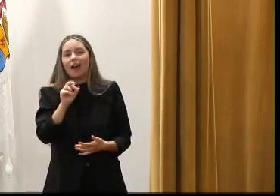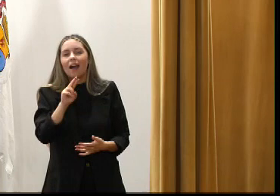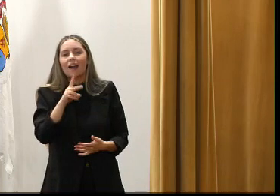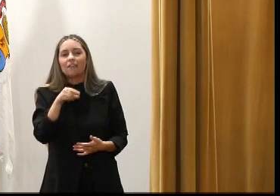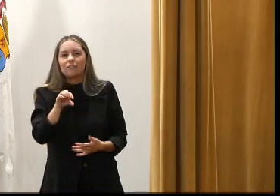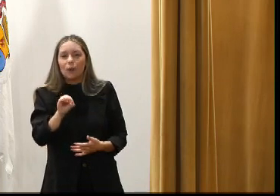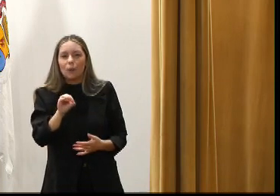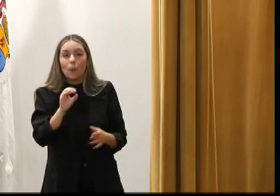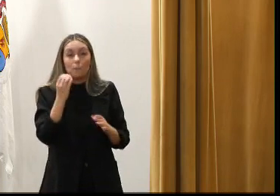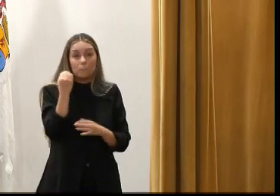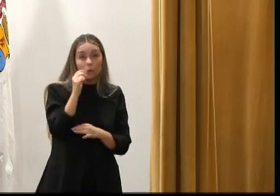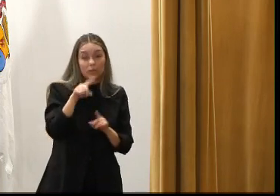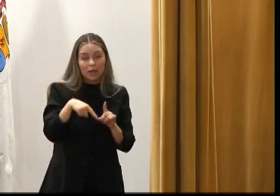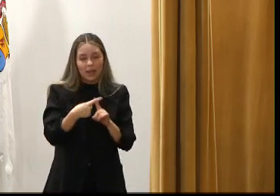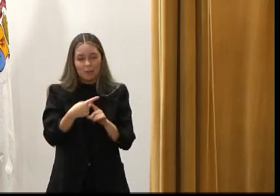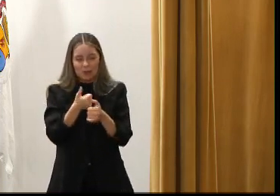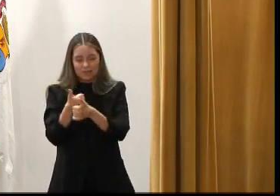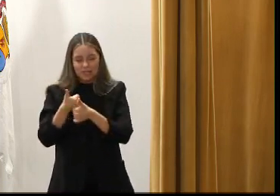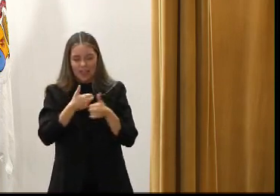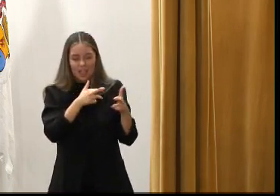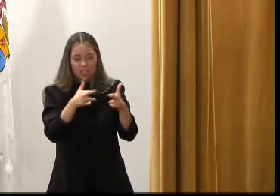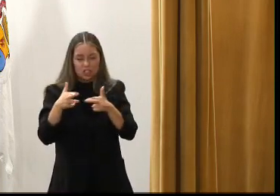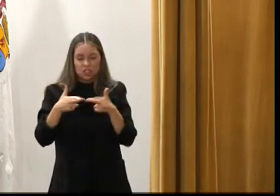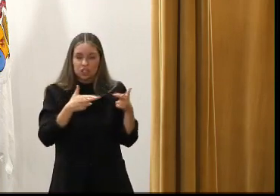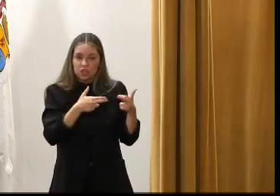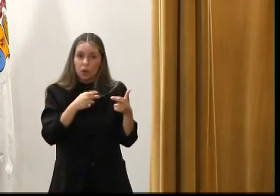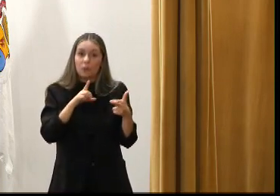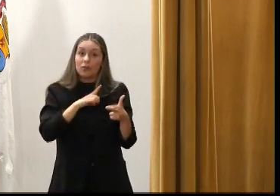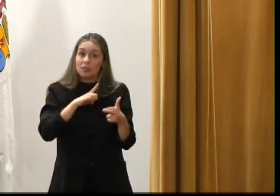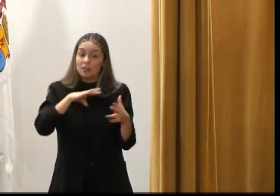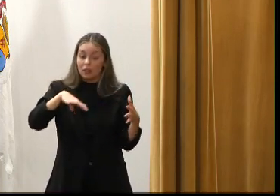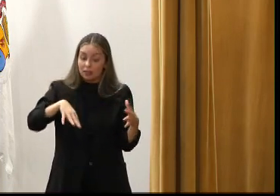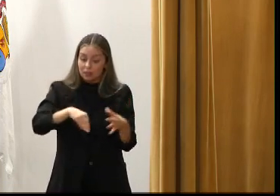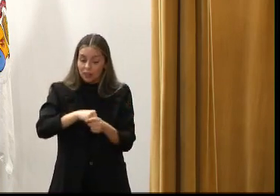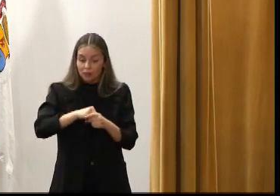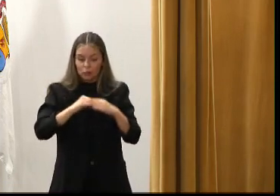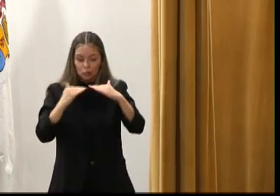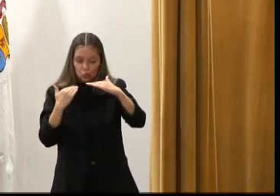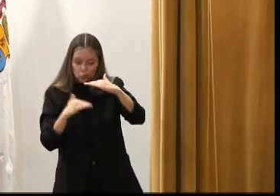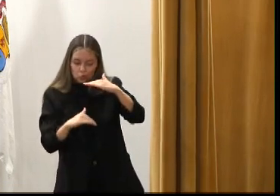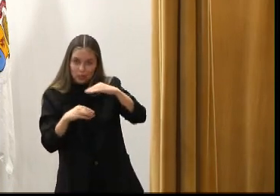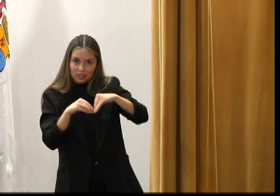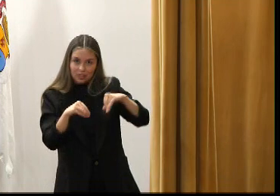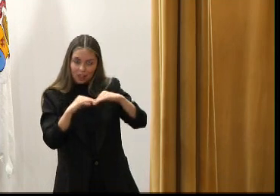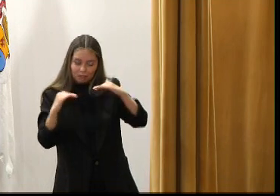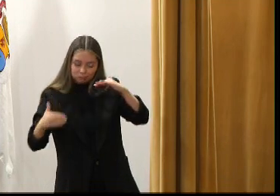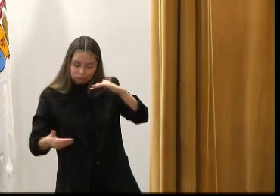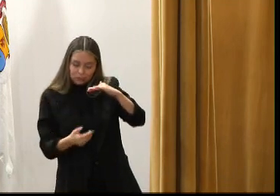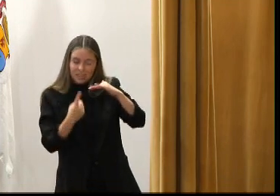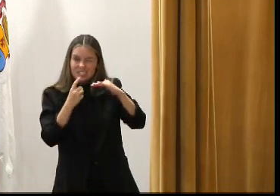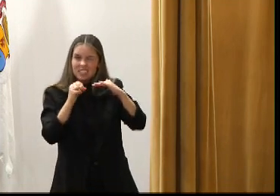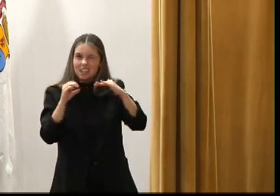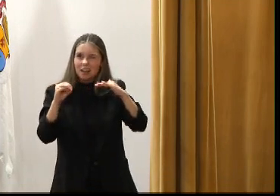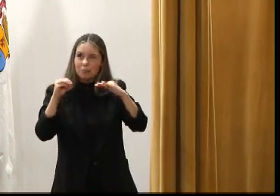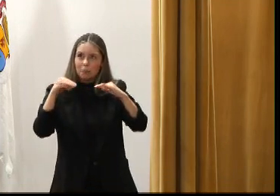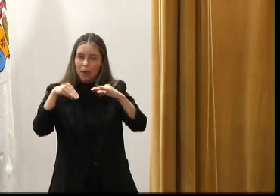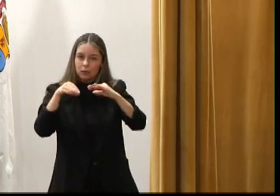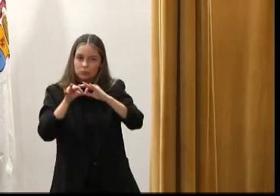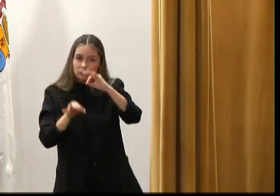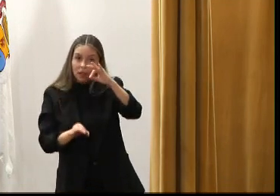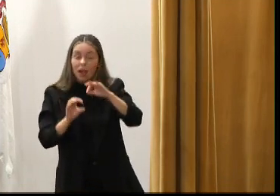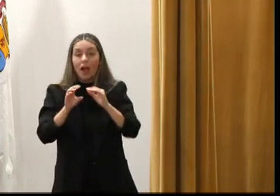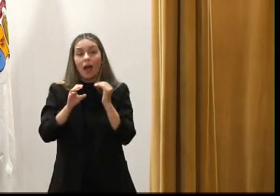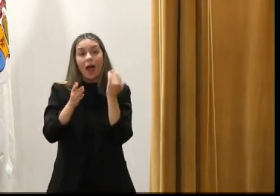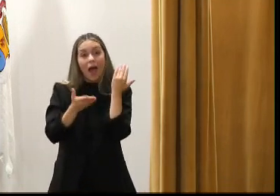região metropolitana, né, está na superfície de jazidas de carvão que estão ali no subsolo, a 100 metros de profundidade. Esse